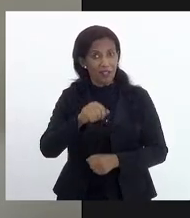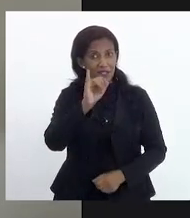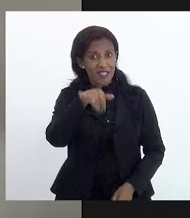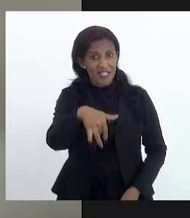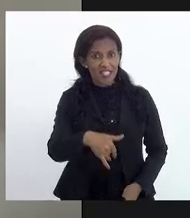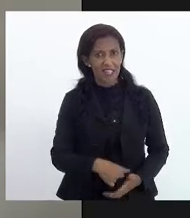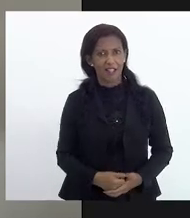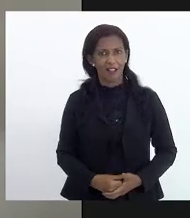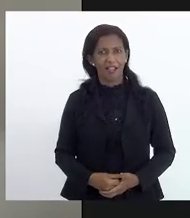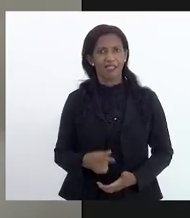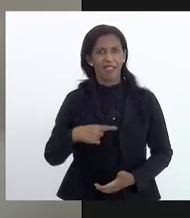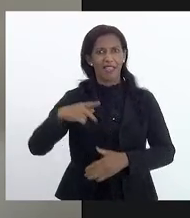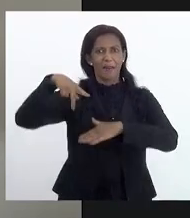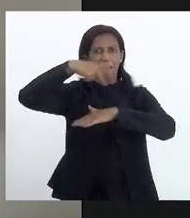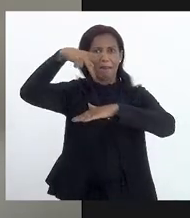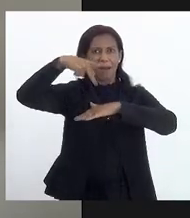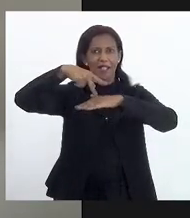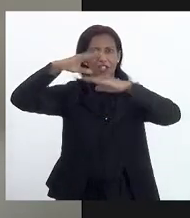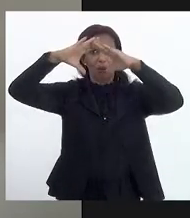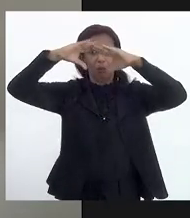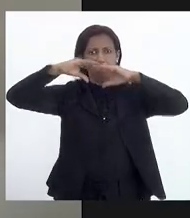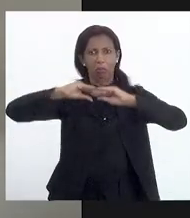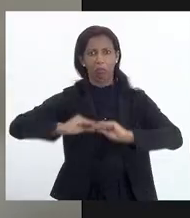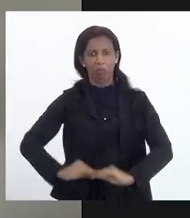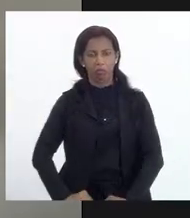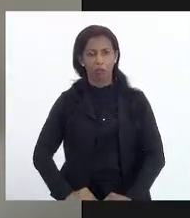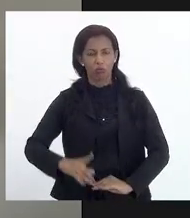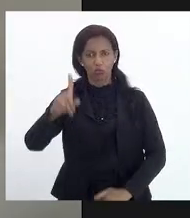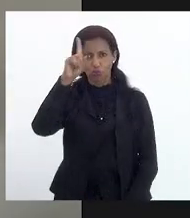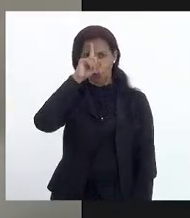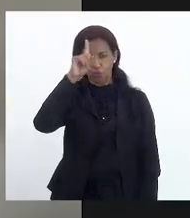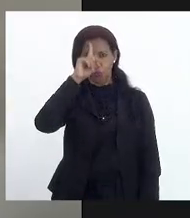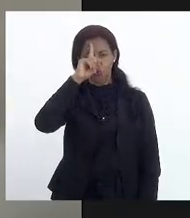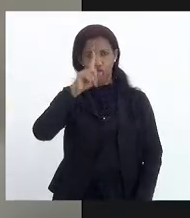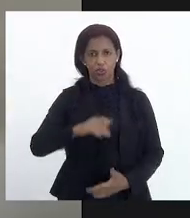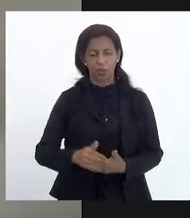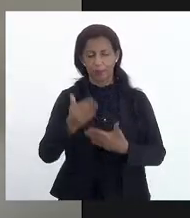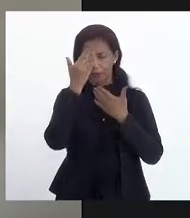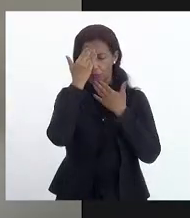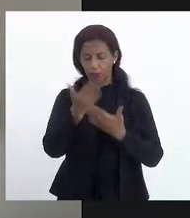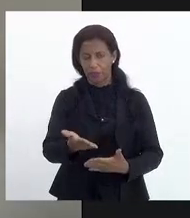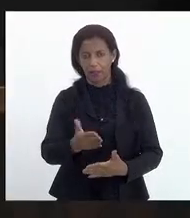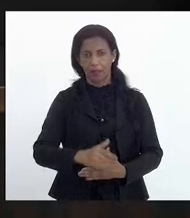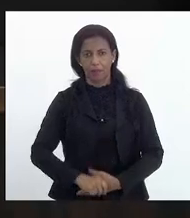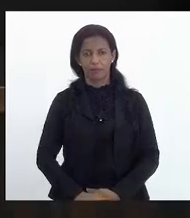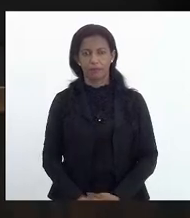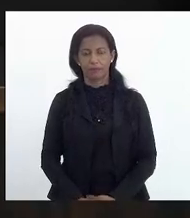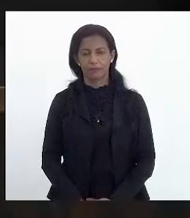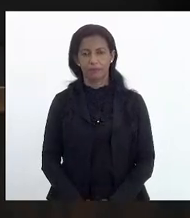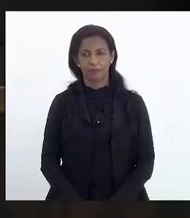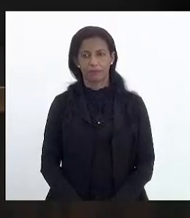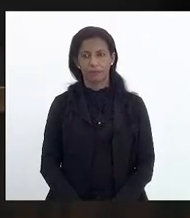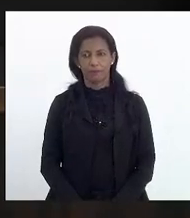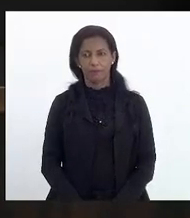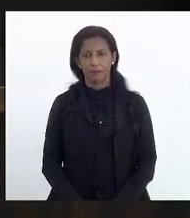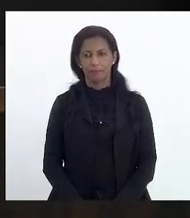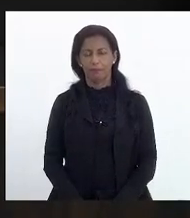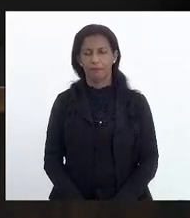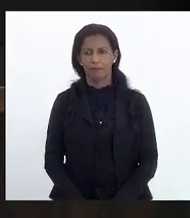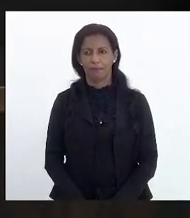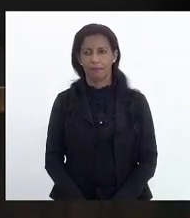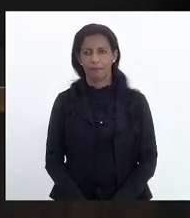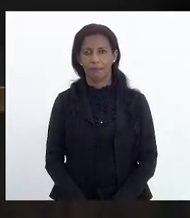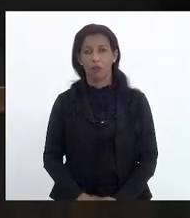Tem afundado o nosso país a cada dia que ele acorda. Muito obrigado, presidente. Ok. Algum outro